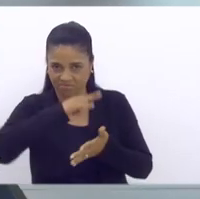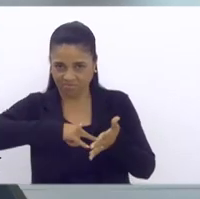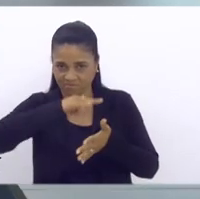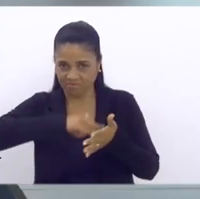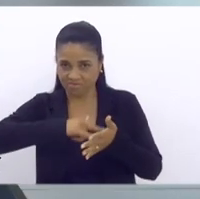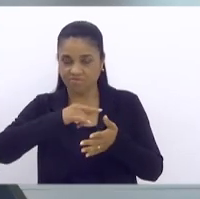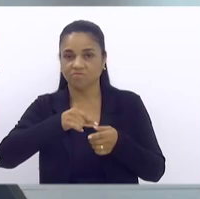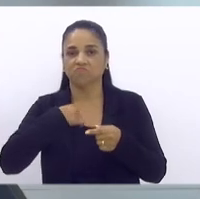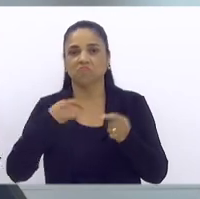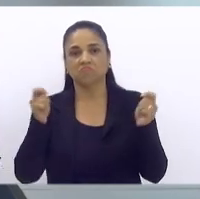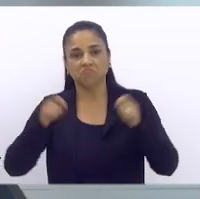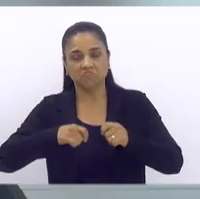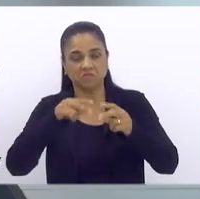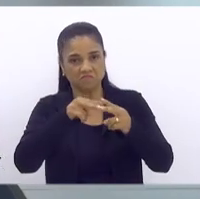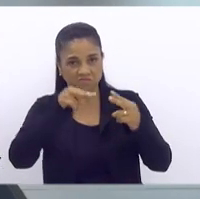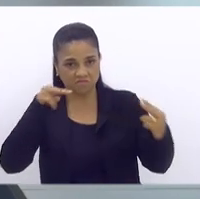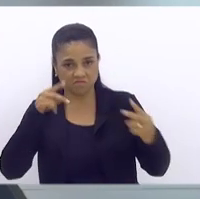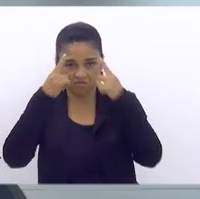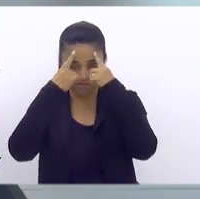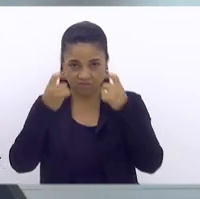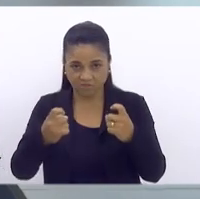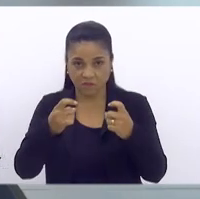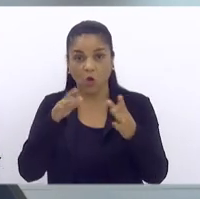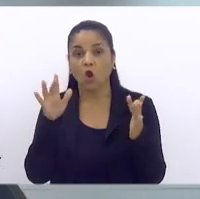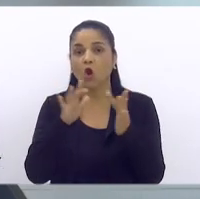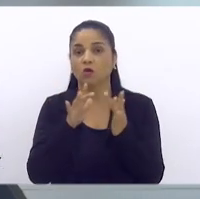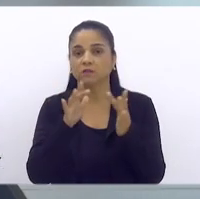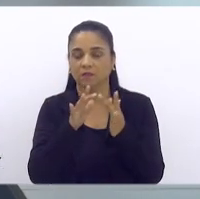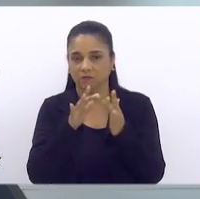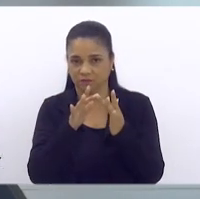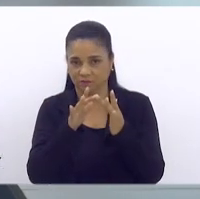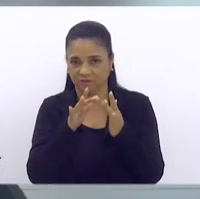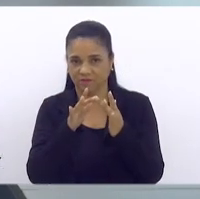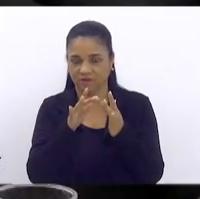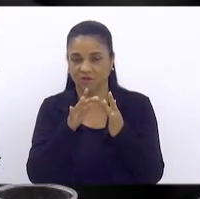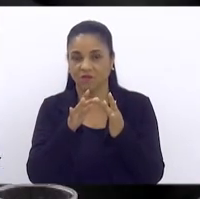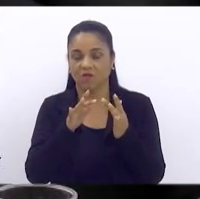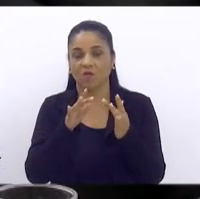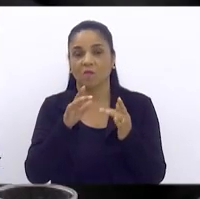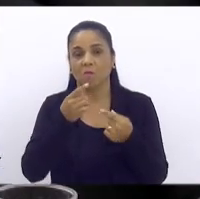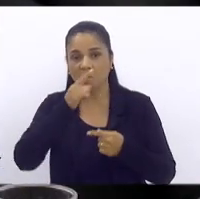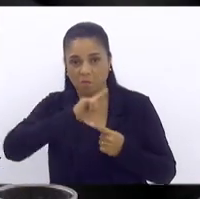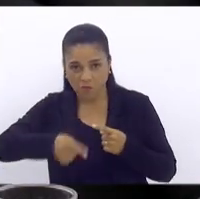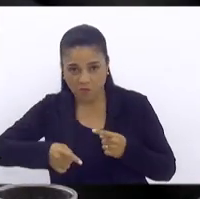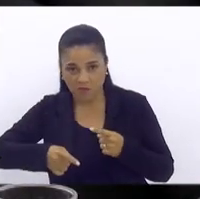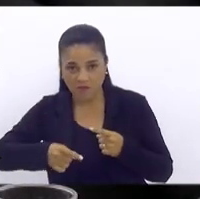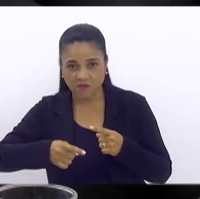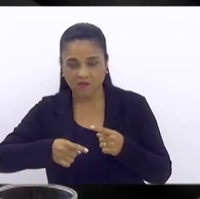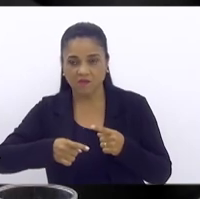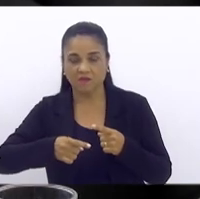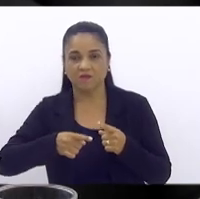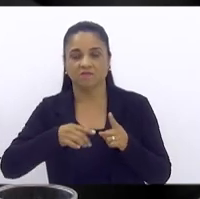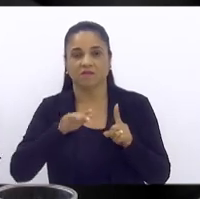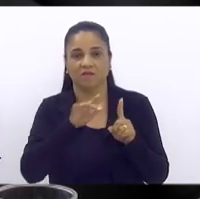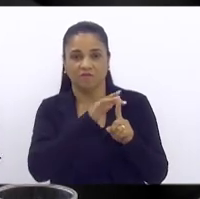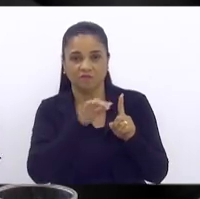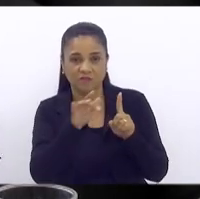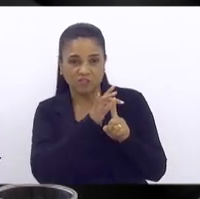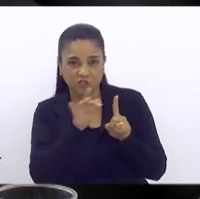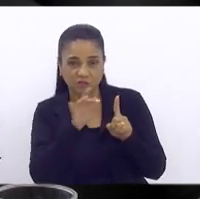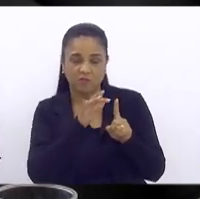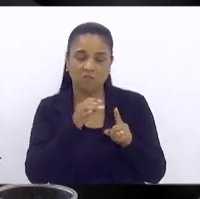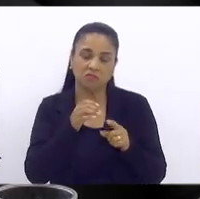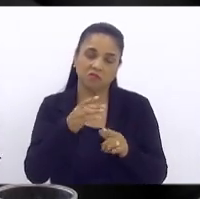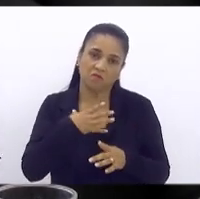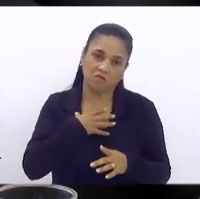adequada para o caso de violência cibernética? A gente tem a proibição de contato. Só que ela vai proibir o contato da vítima, de um dependente, pode ser um filho, né?